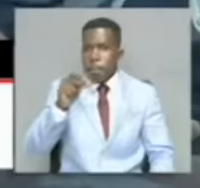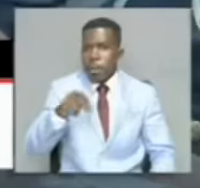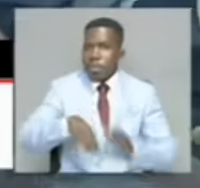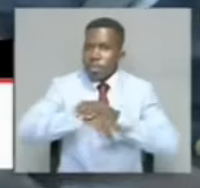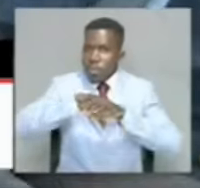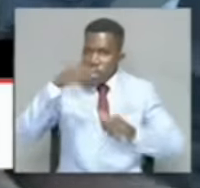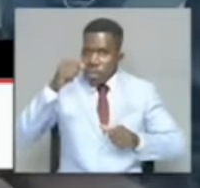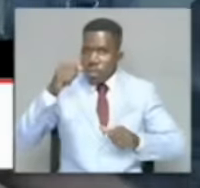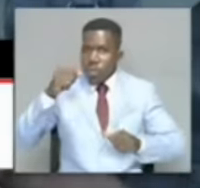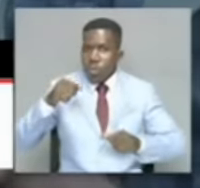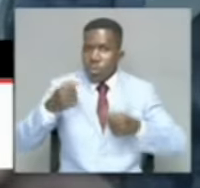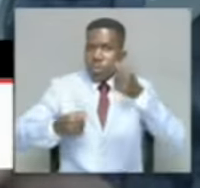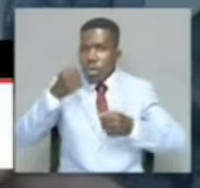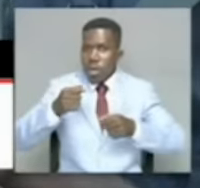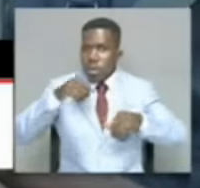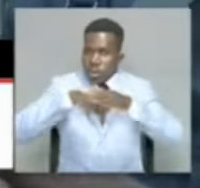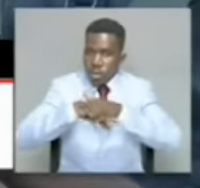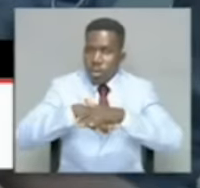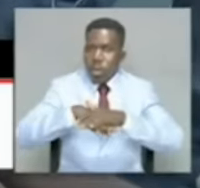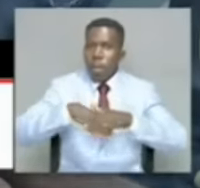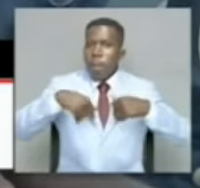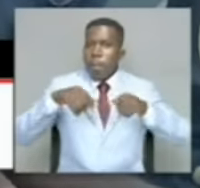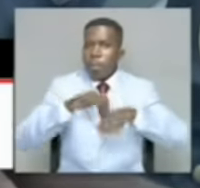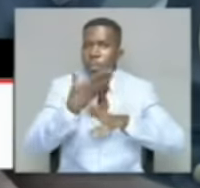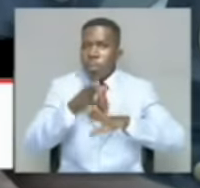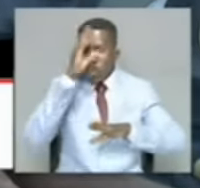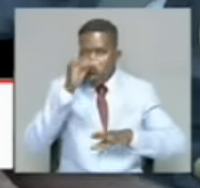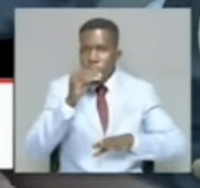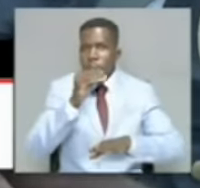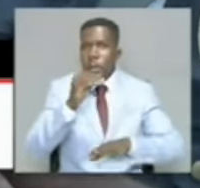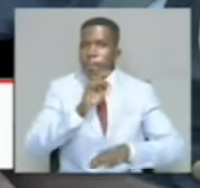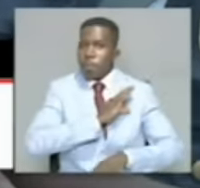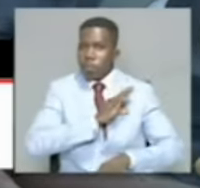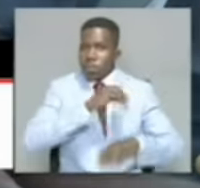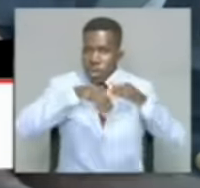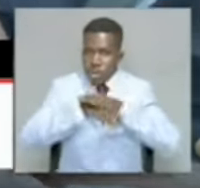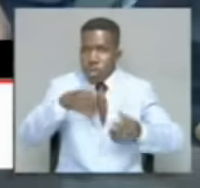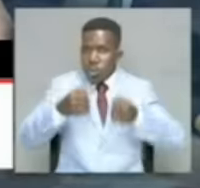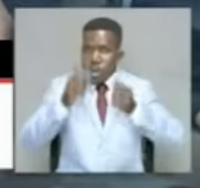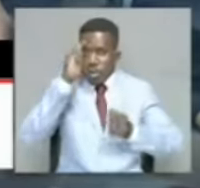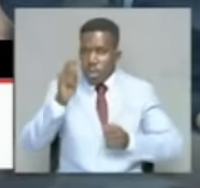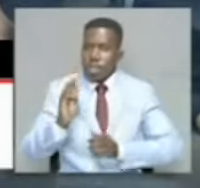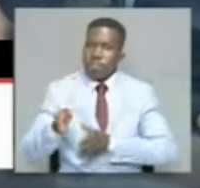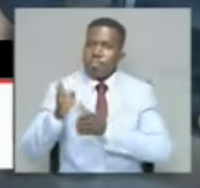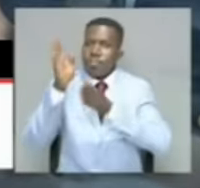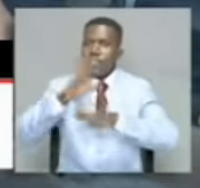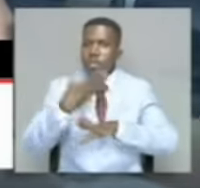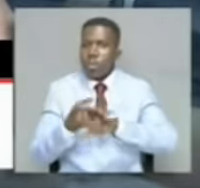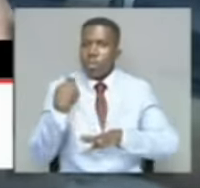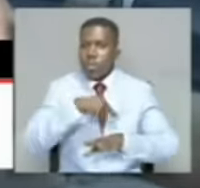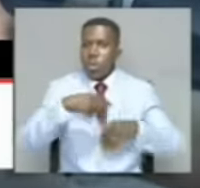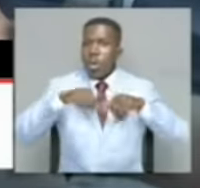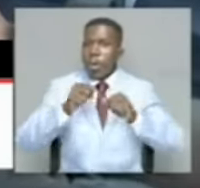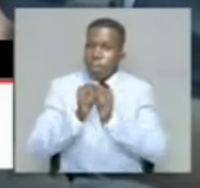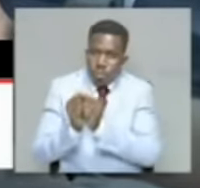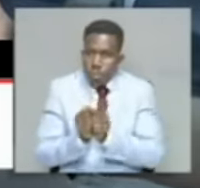com o homem da moto. Lá o senhor subiu no carro, pôs em andamento. Lá pegou o homem da moto,